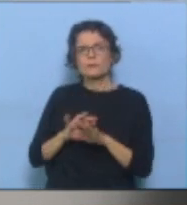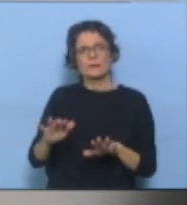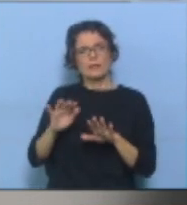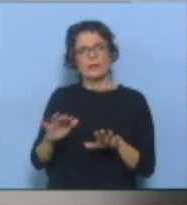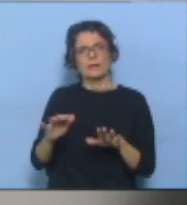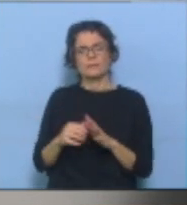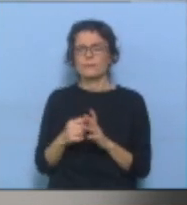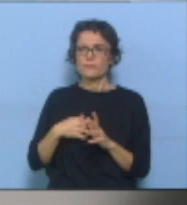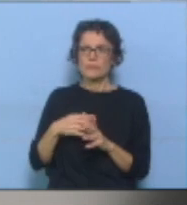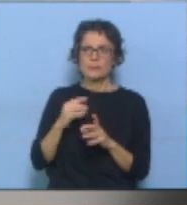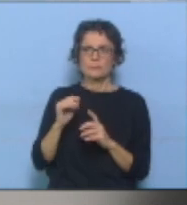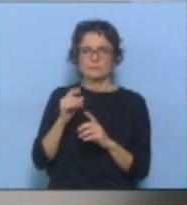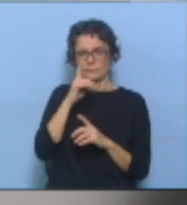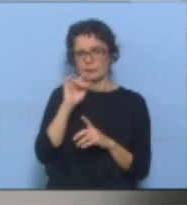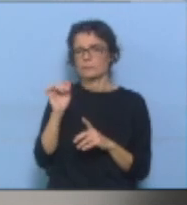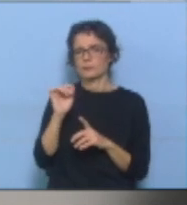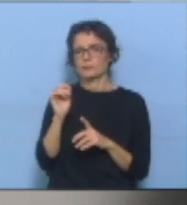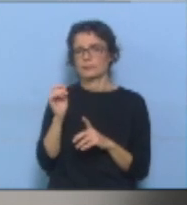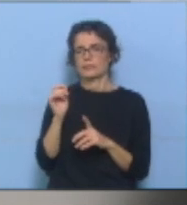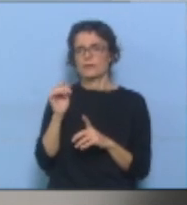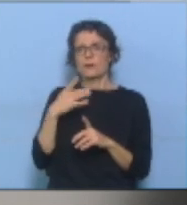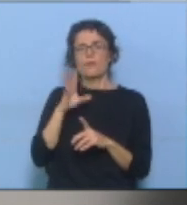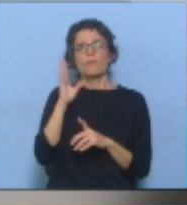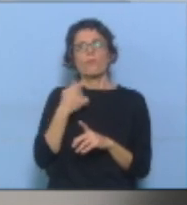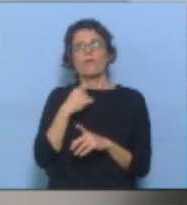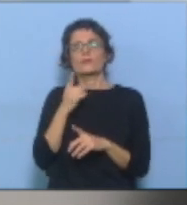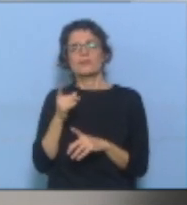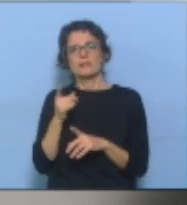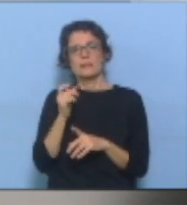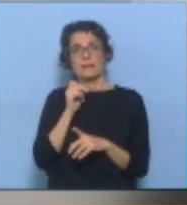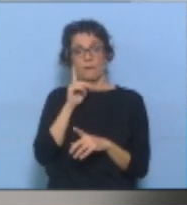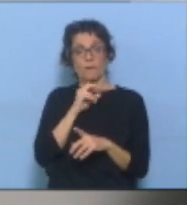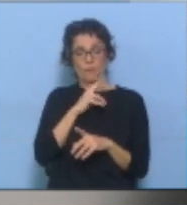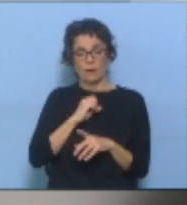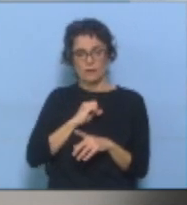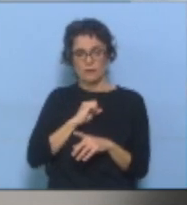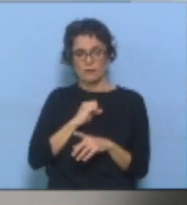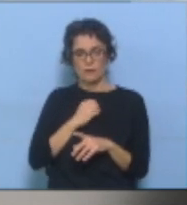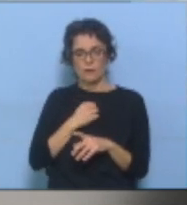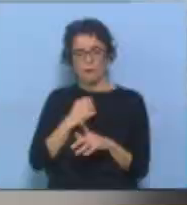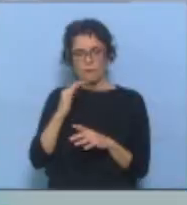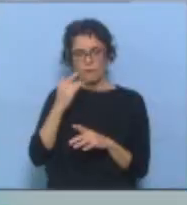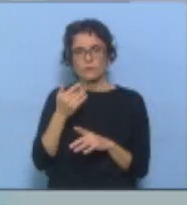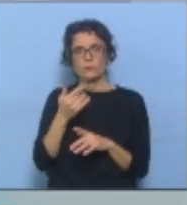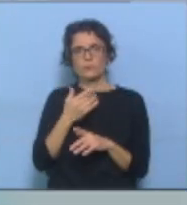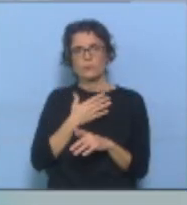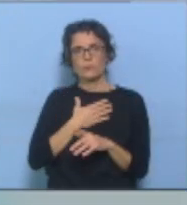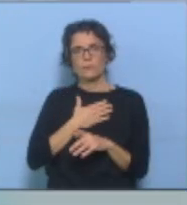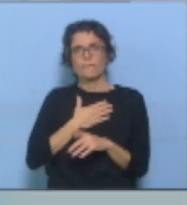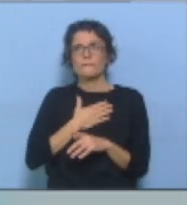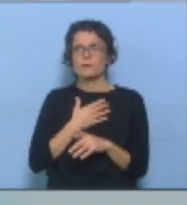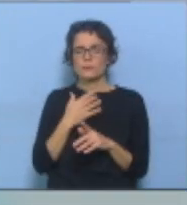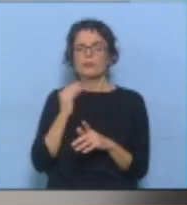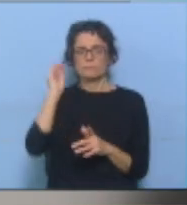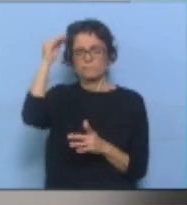de me batizar, eu acho que ela levou a sério aquelas pequenas duas palavras que eram um dia, e não me pressionou. E eu